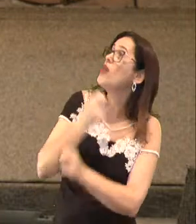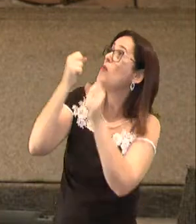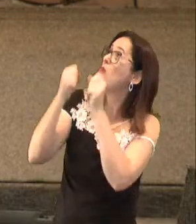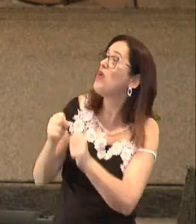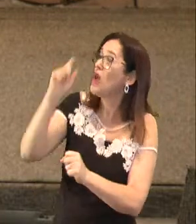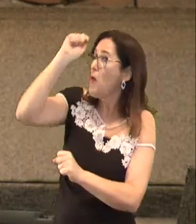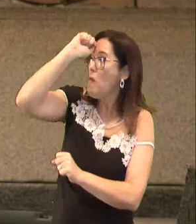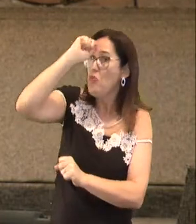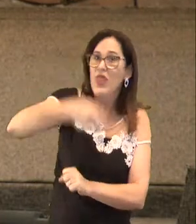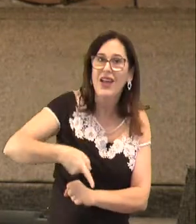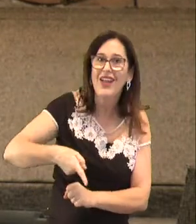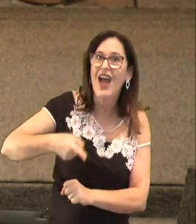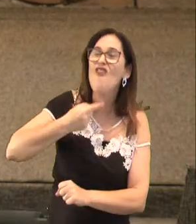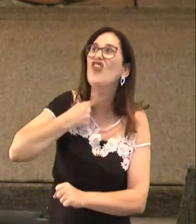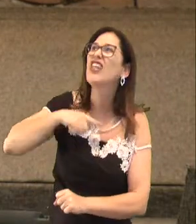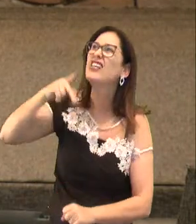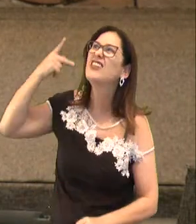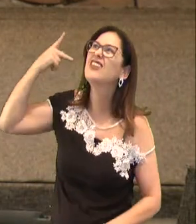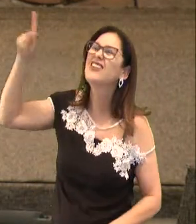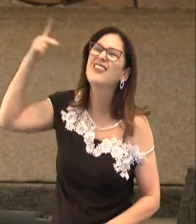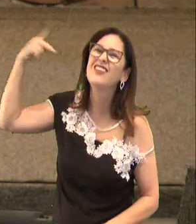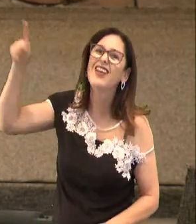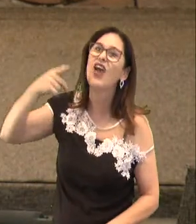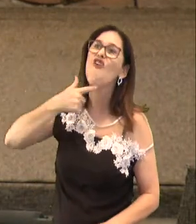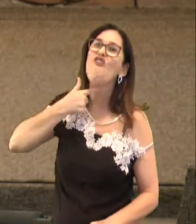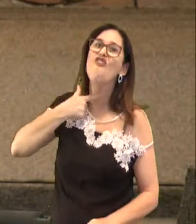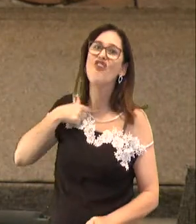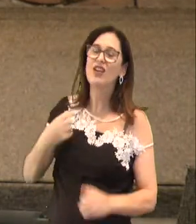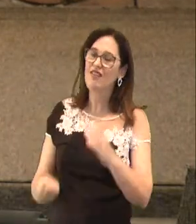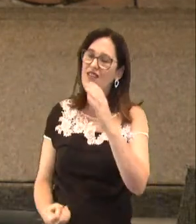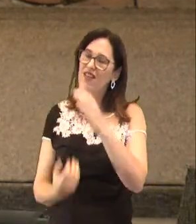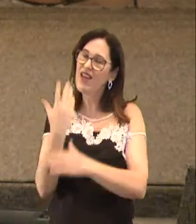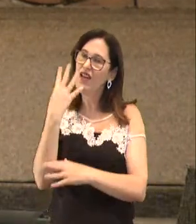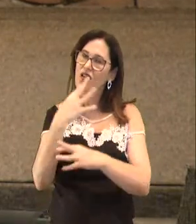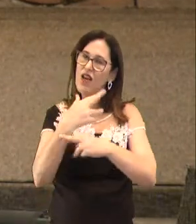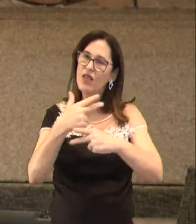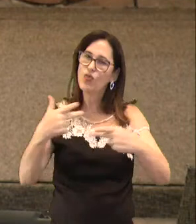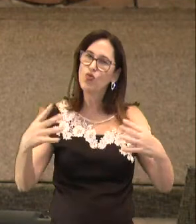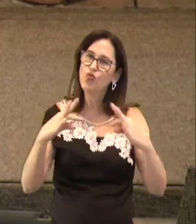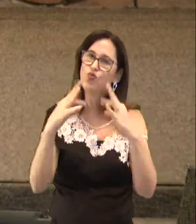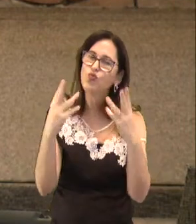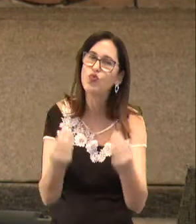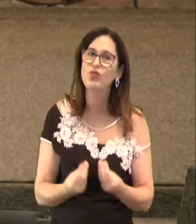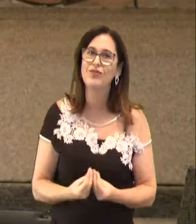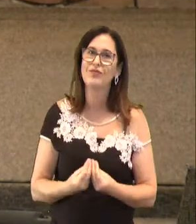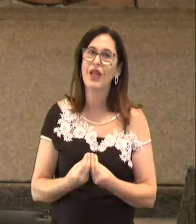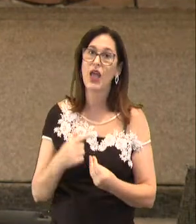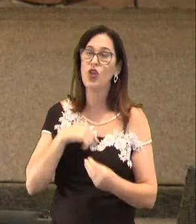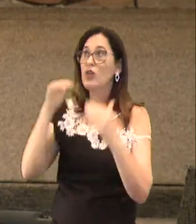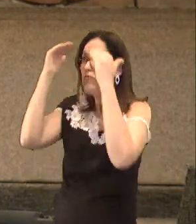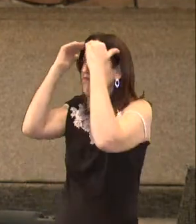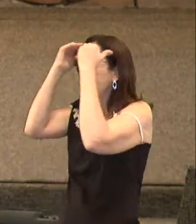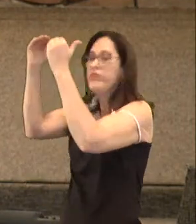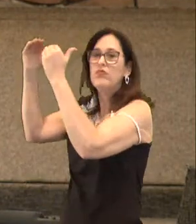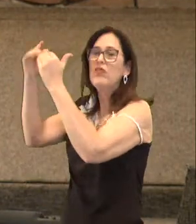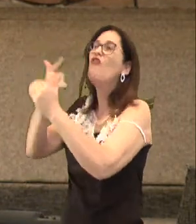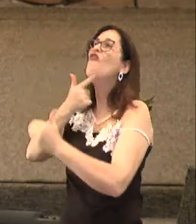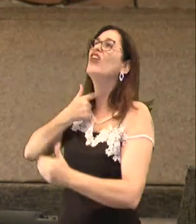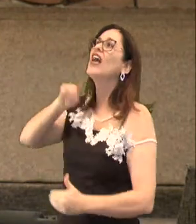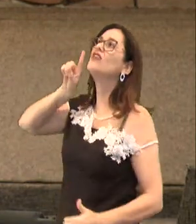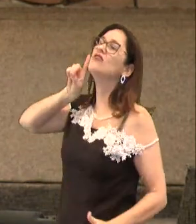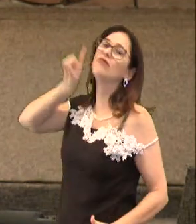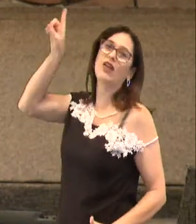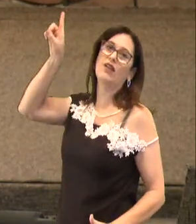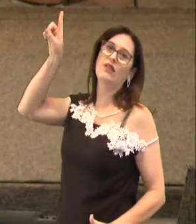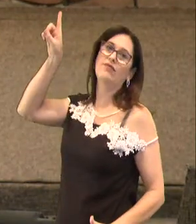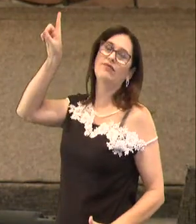Senhor, e entender que a vontade dele é a vontade que criou todas as coisas, e nós temos que nos submeter à vontade